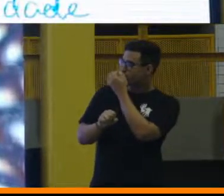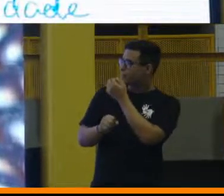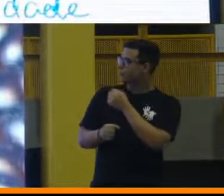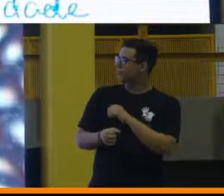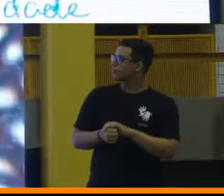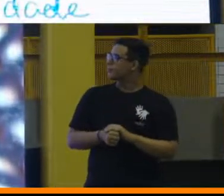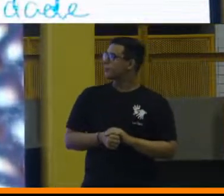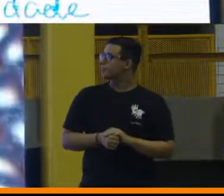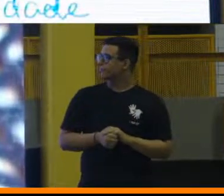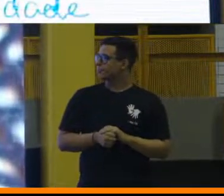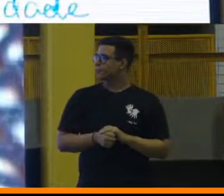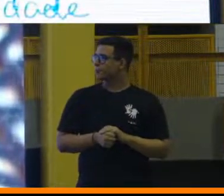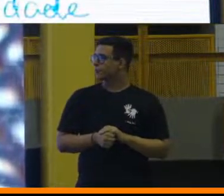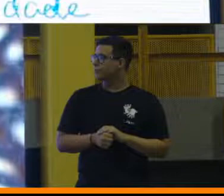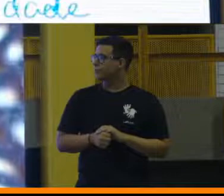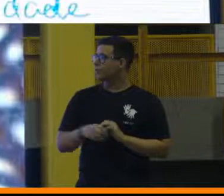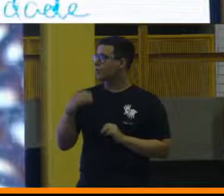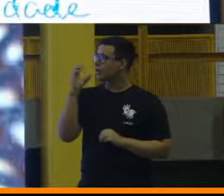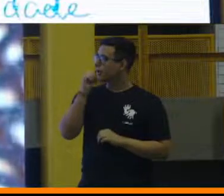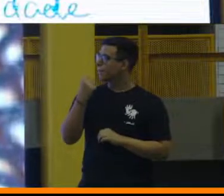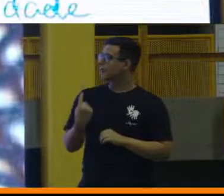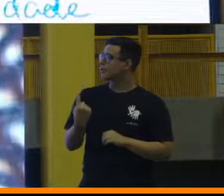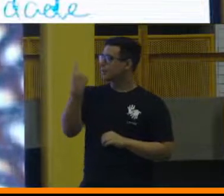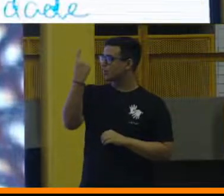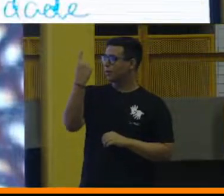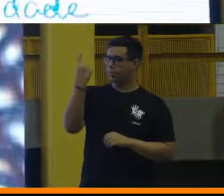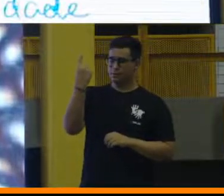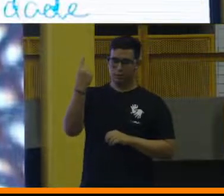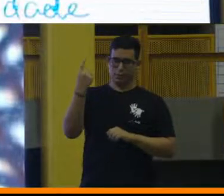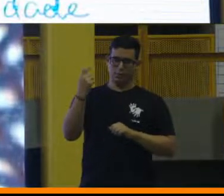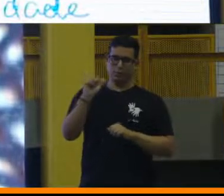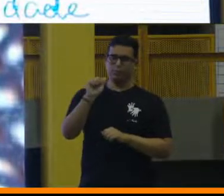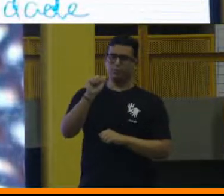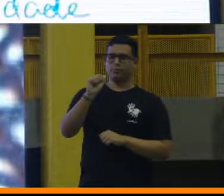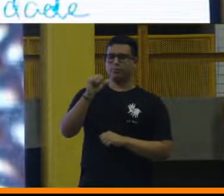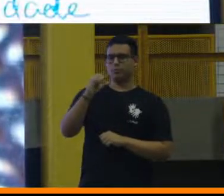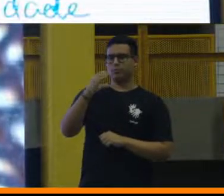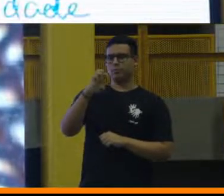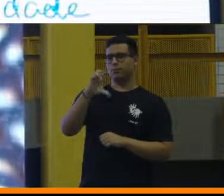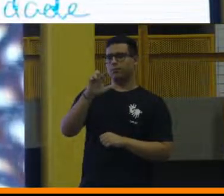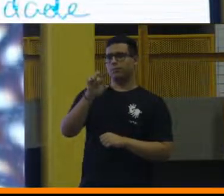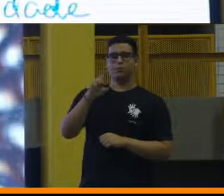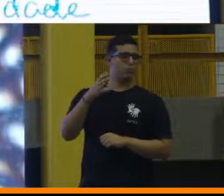velocidade estando para cima e a aceleração para baixo, quer dizer que está freando.